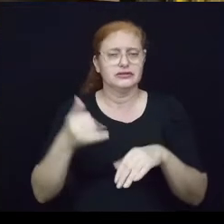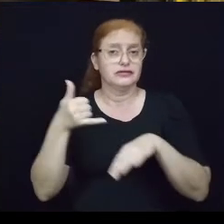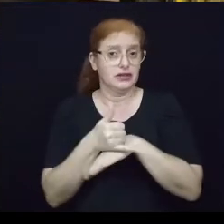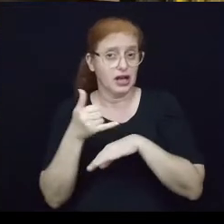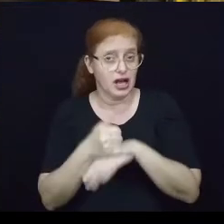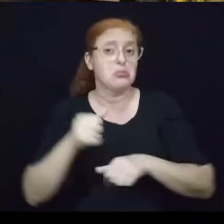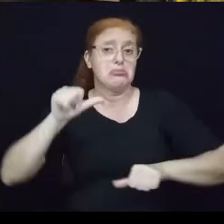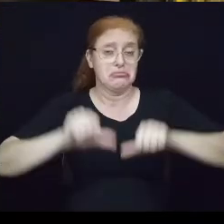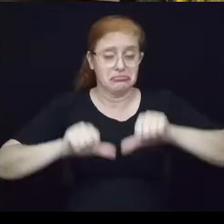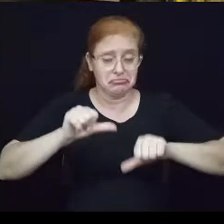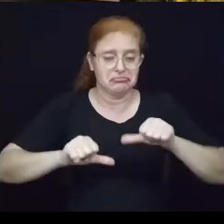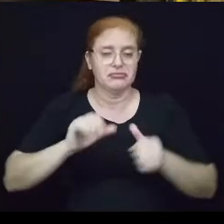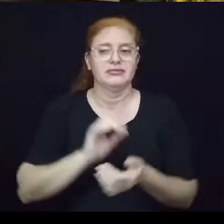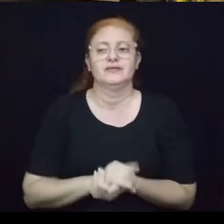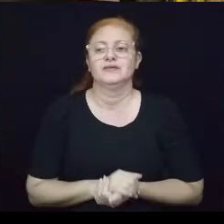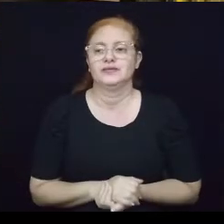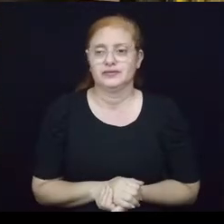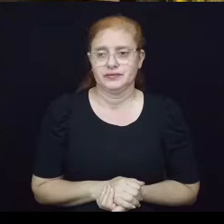né?